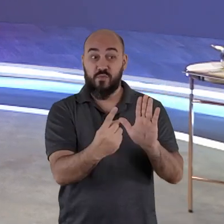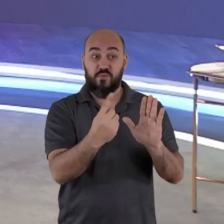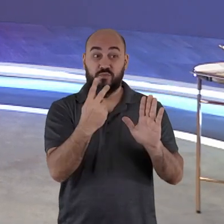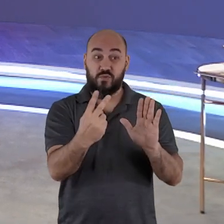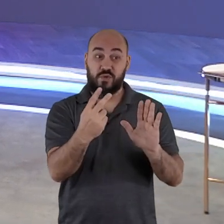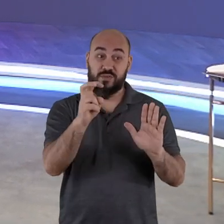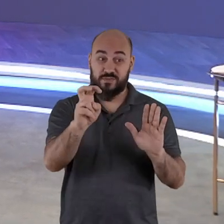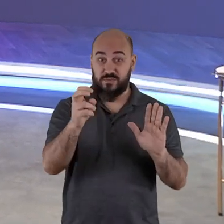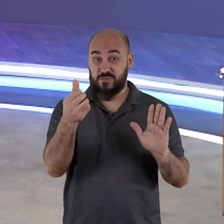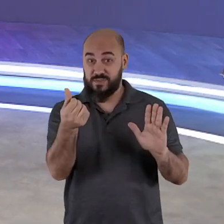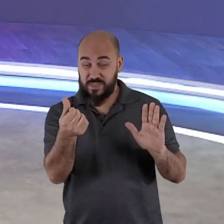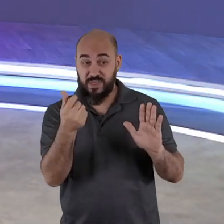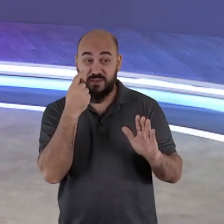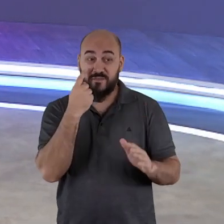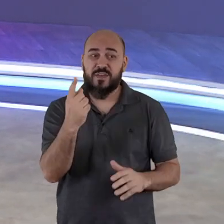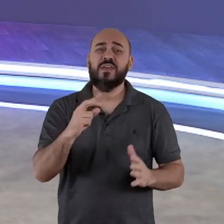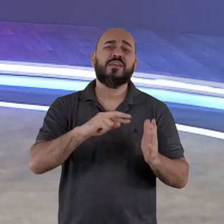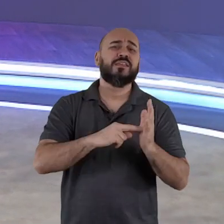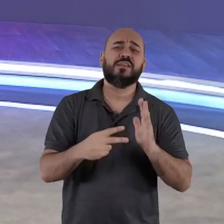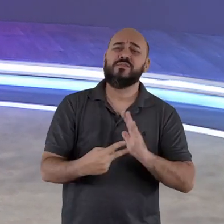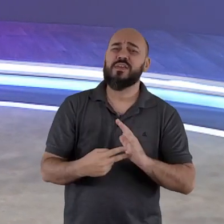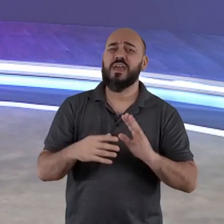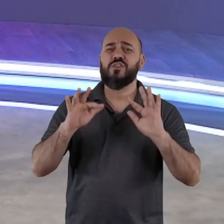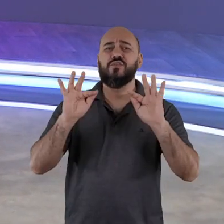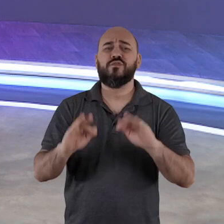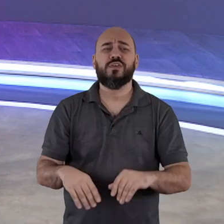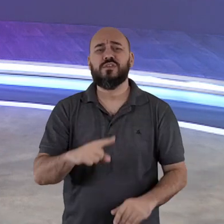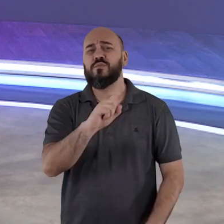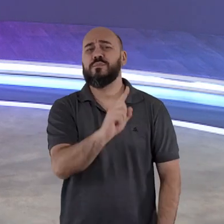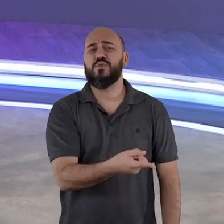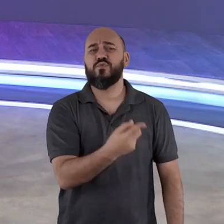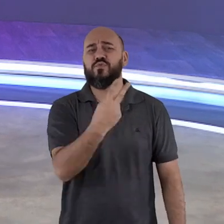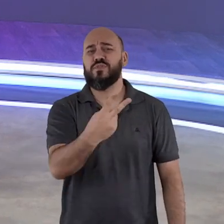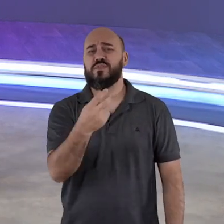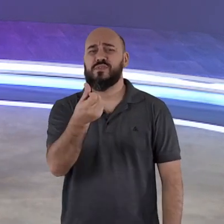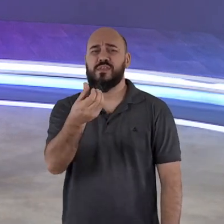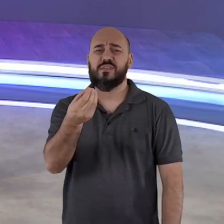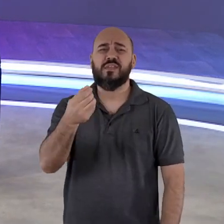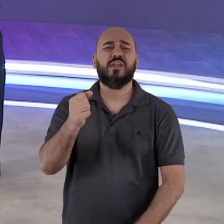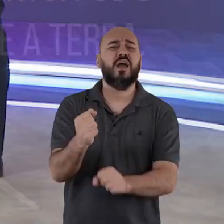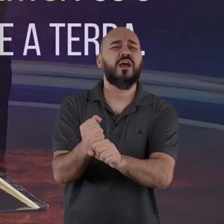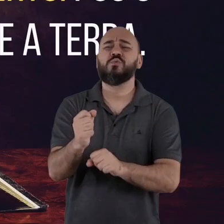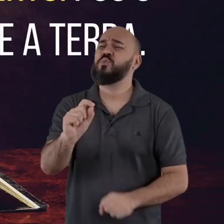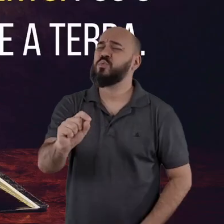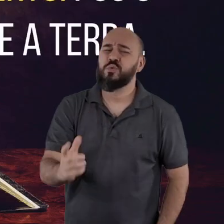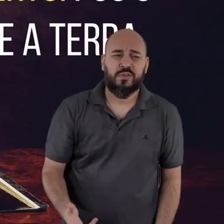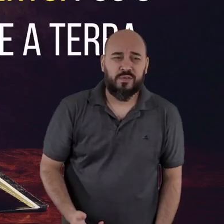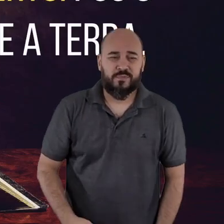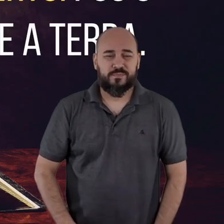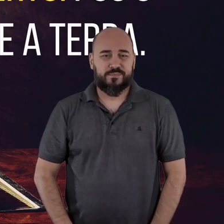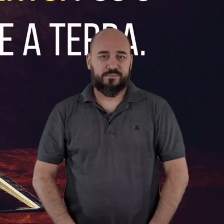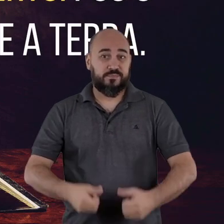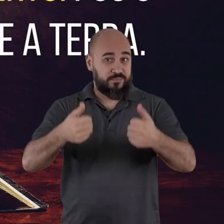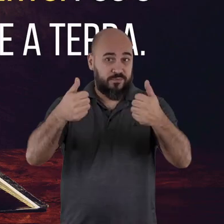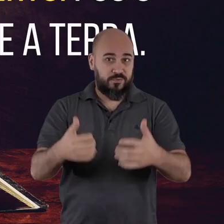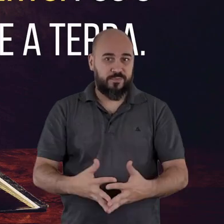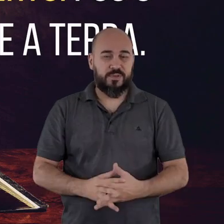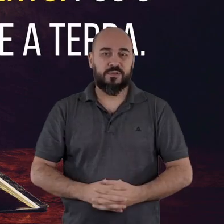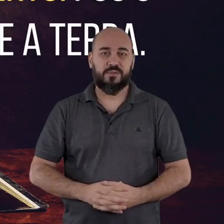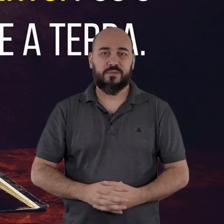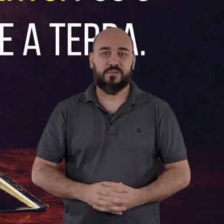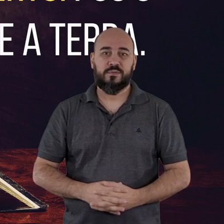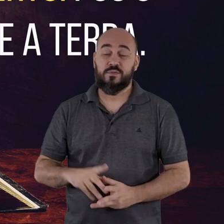o significado do fim desses 1260 anos. Vamos à Bíblia? Diz assim: Vi outro anjo